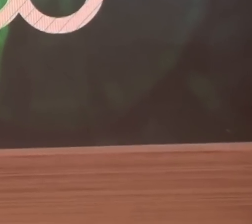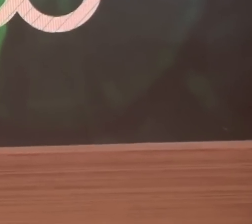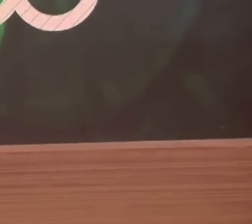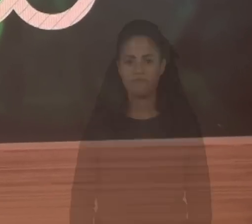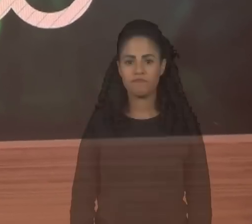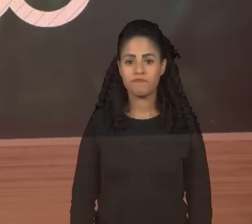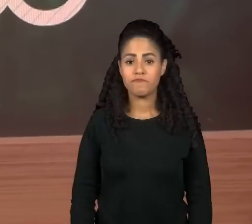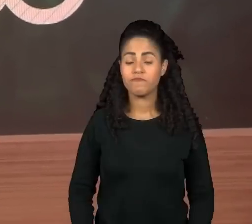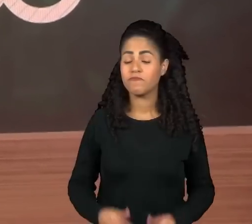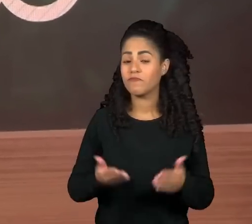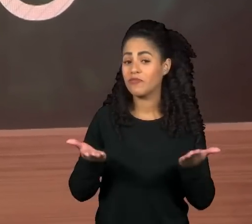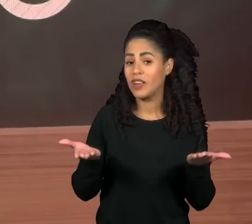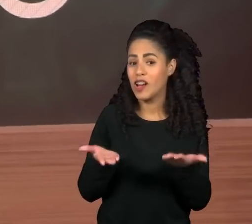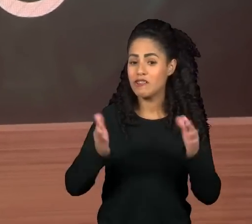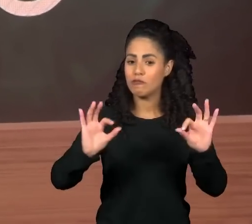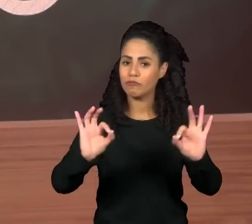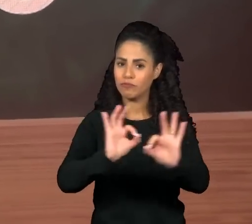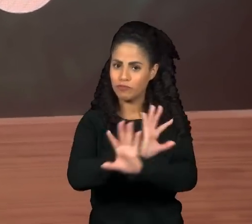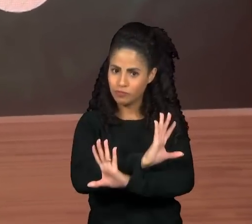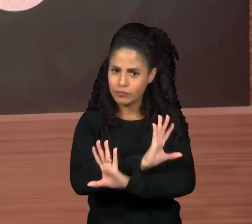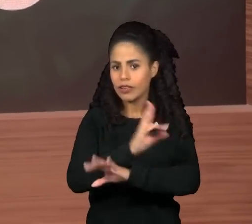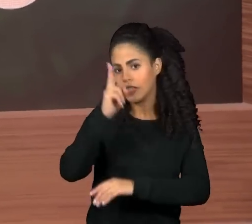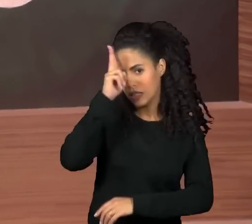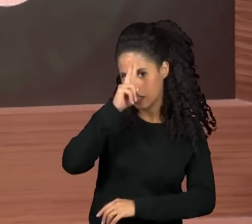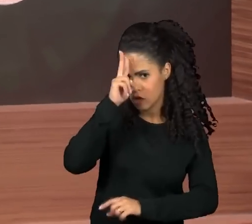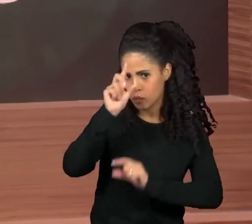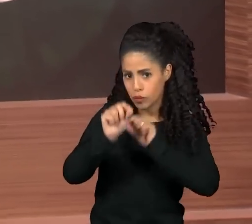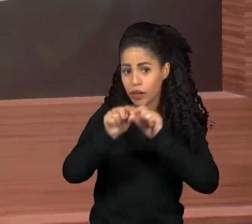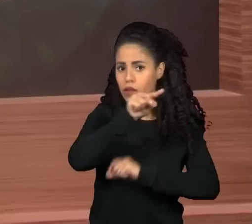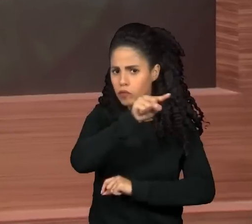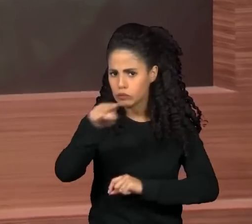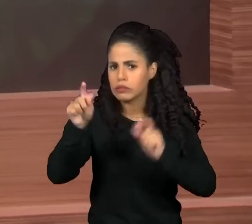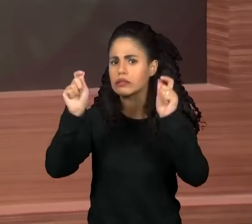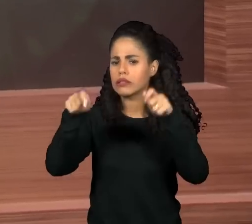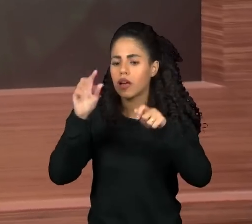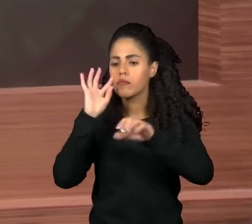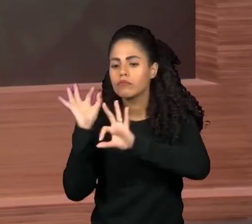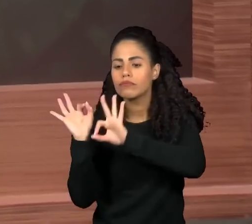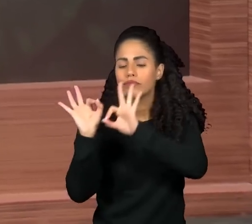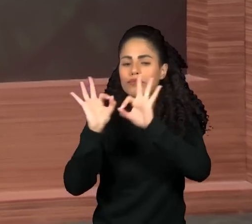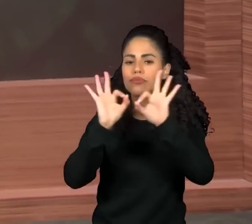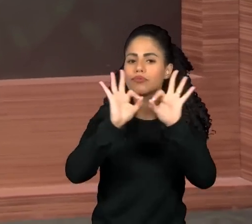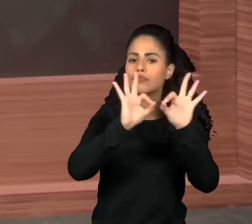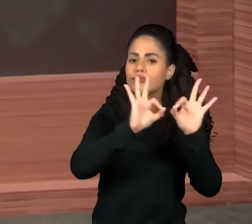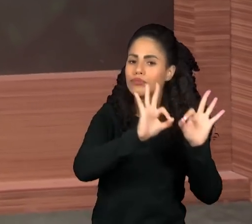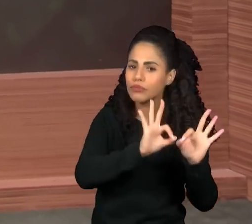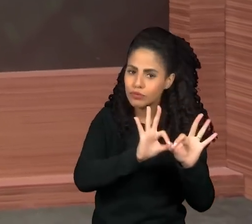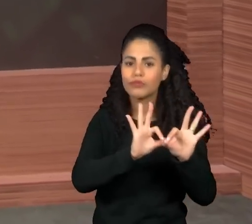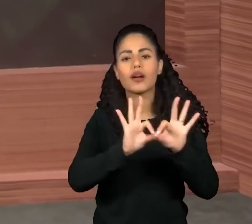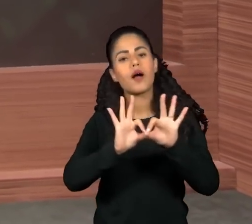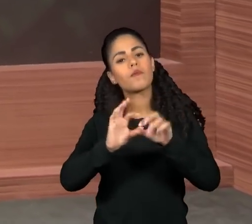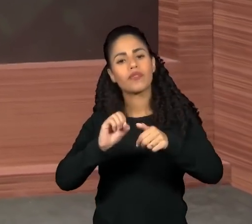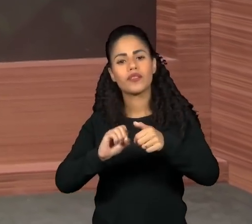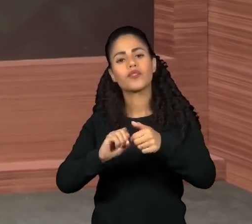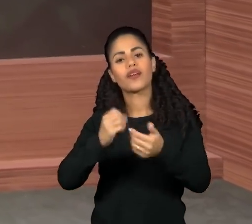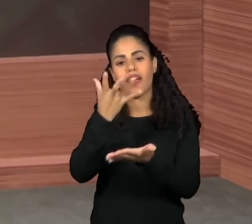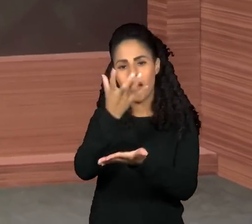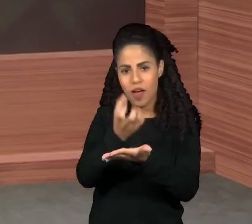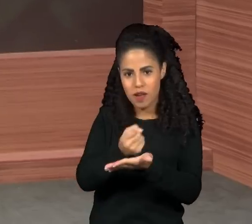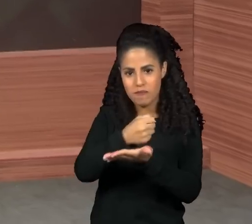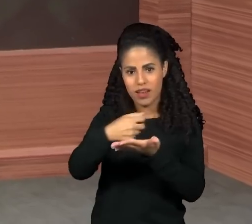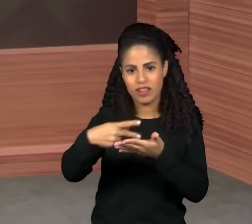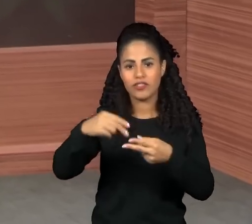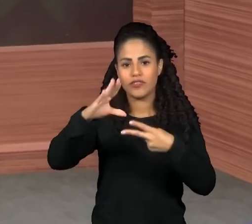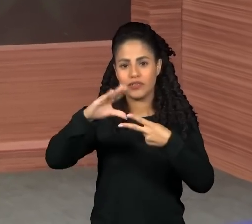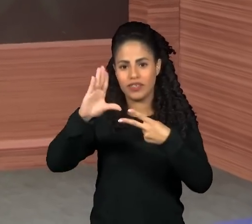A gente fica hoje por aqui. Vale lembrar que você pode acompanhar o programa também pelo Cultura Play. É só baixar o